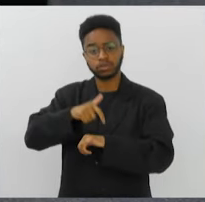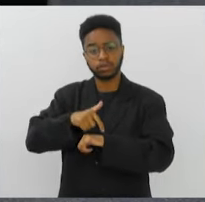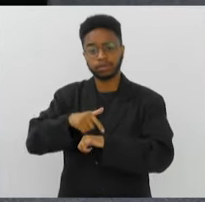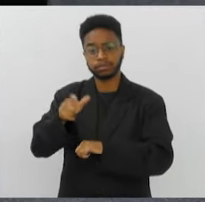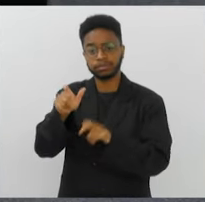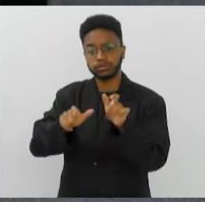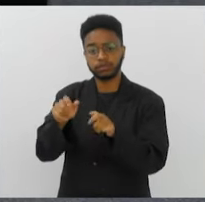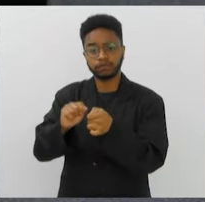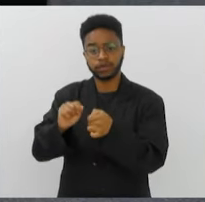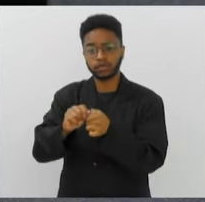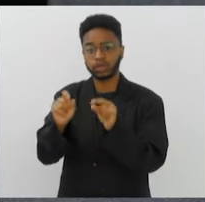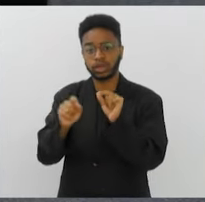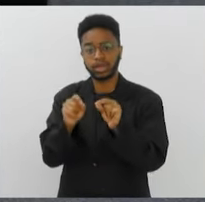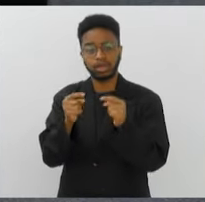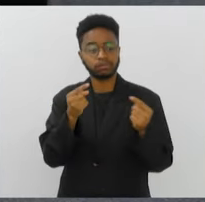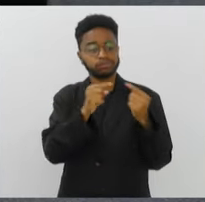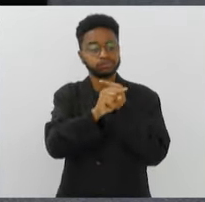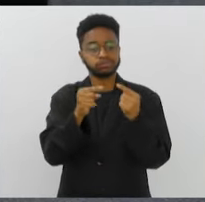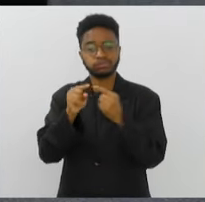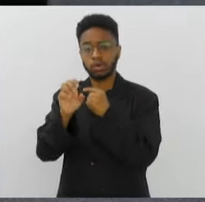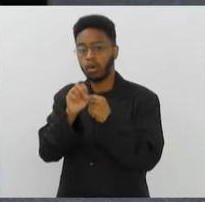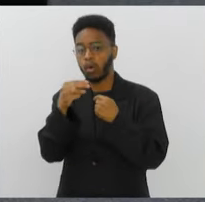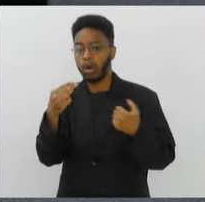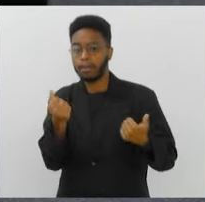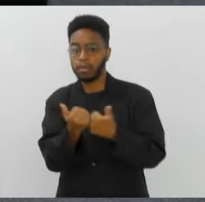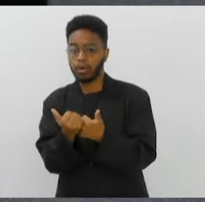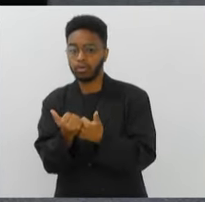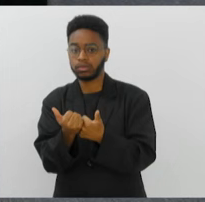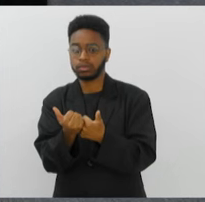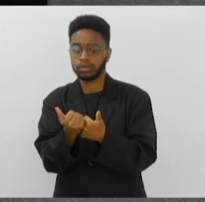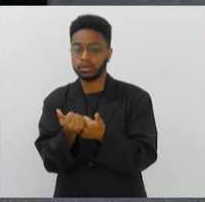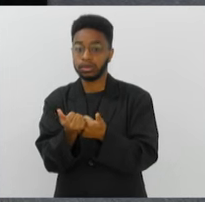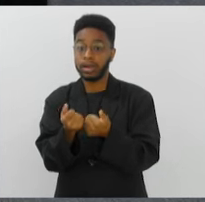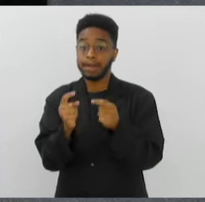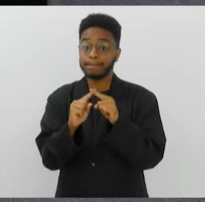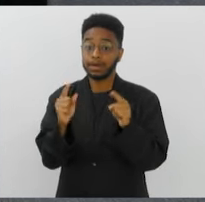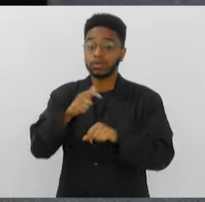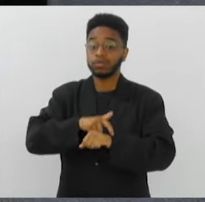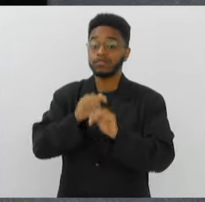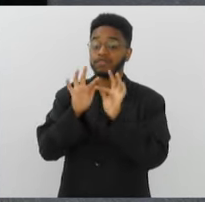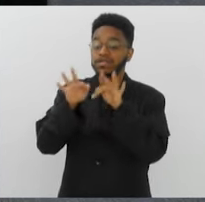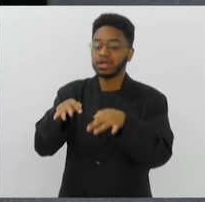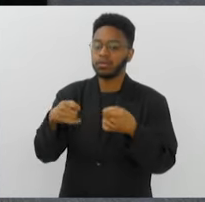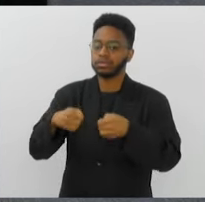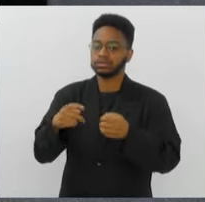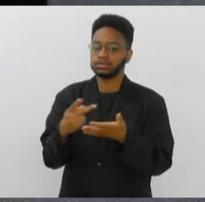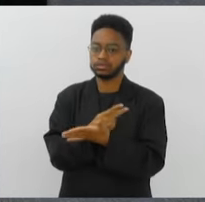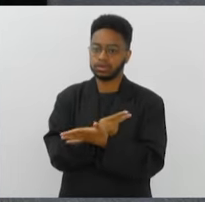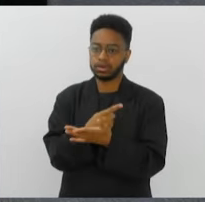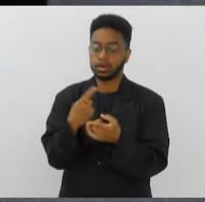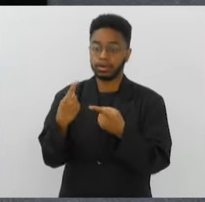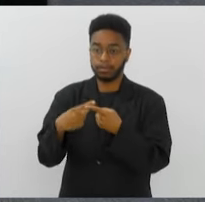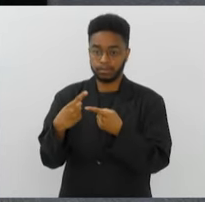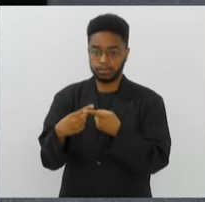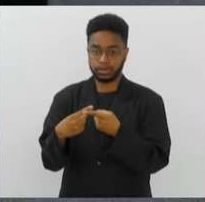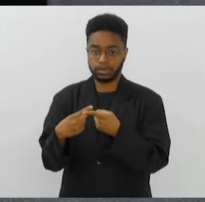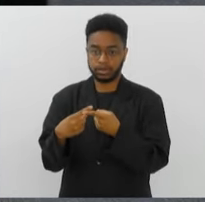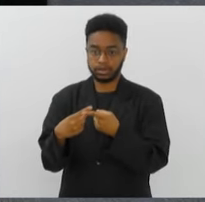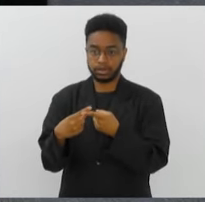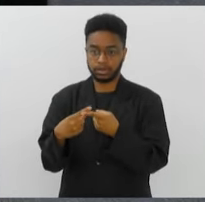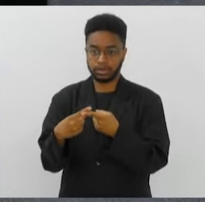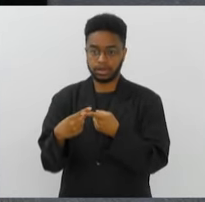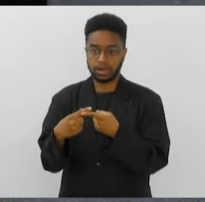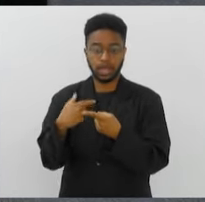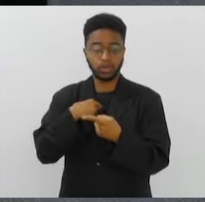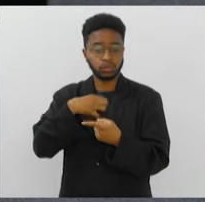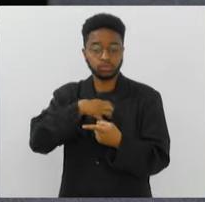o contraditório ou o apoiamento. Mas é no expediente final, senhor presidente, porque eu não me